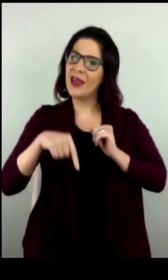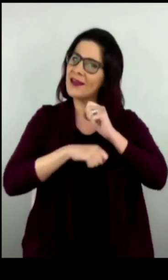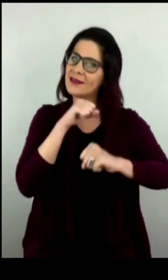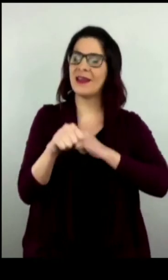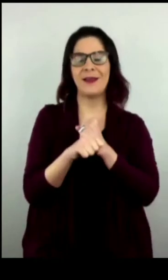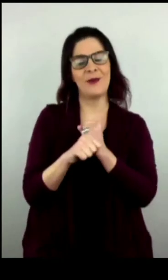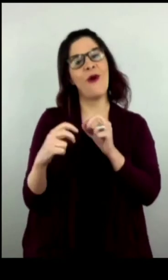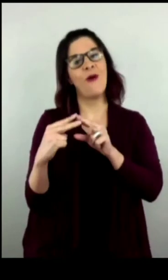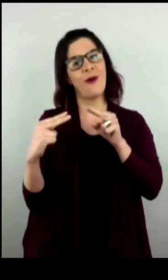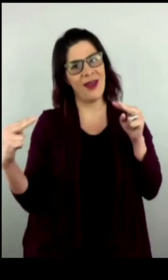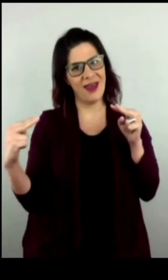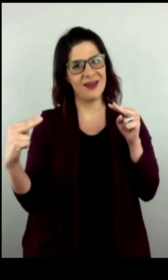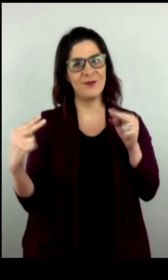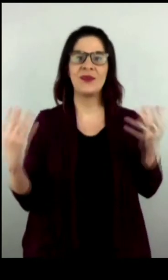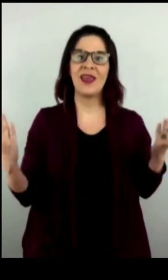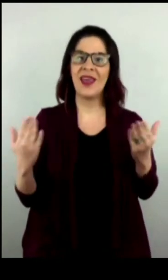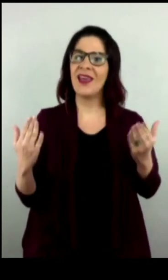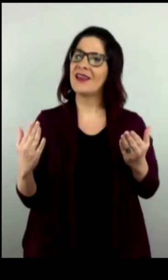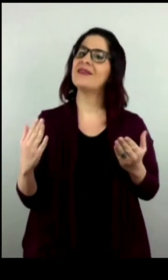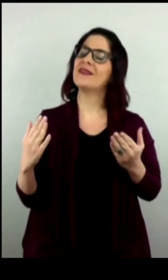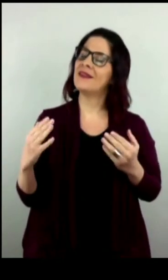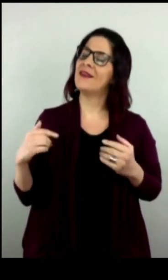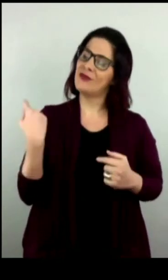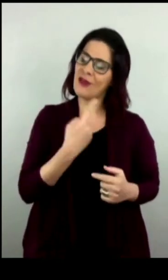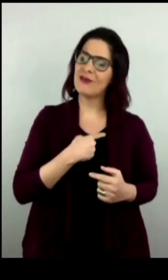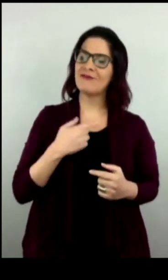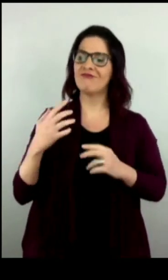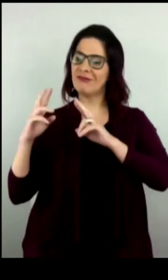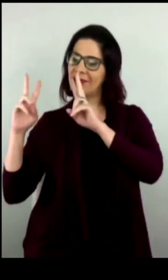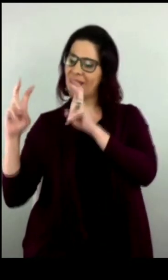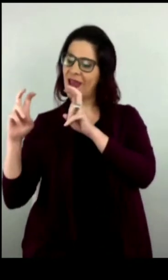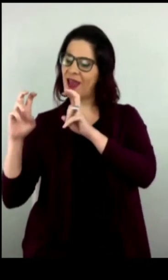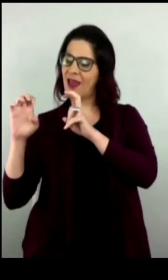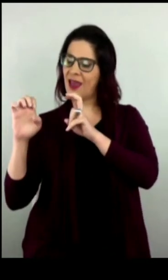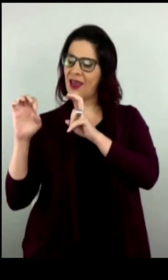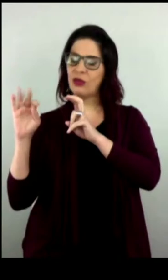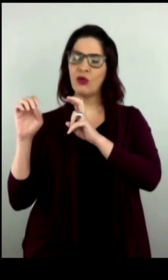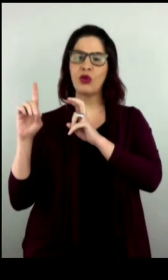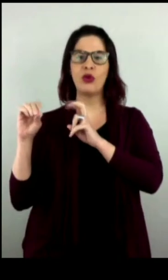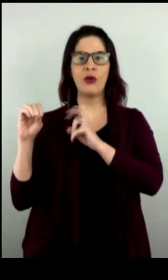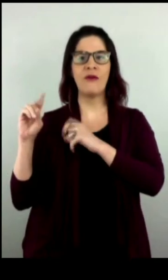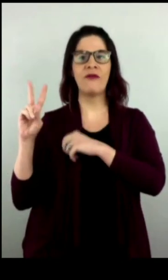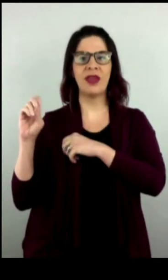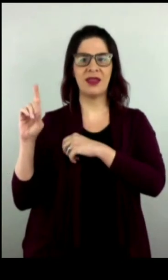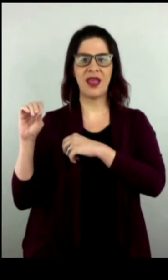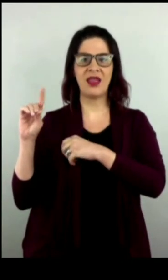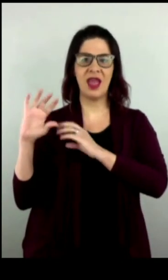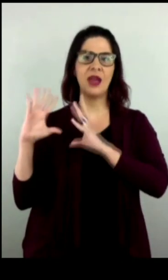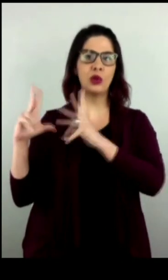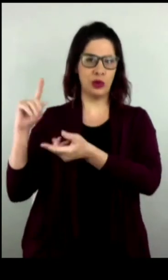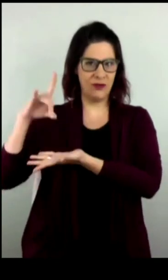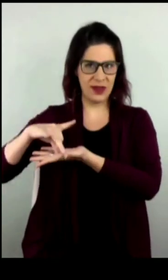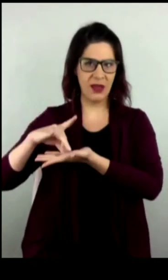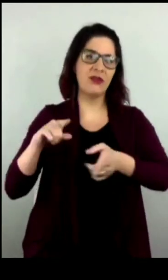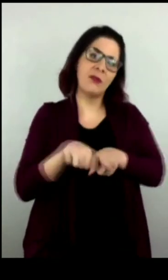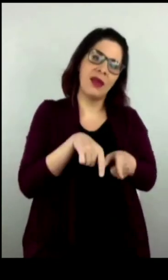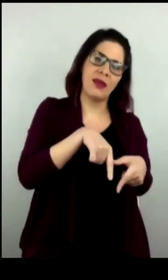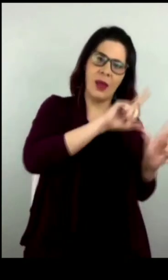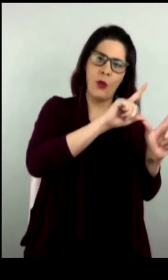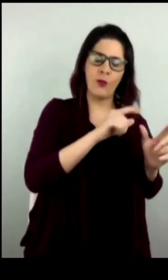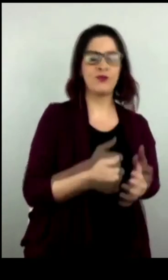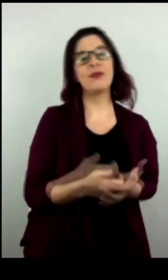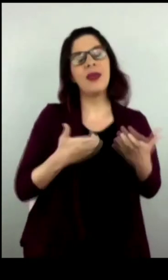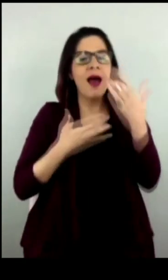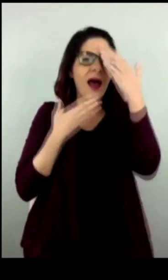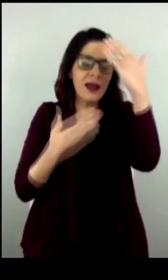Verdade e do Itaú Cultural. Eu quero começar agradecendo à equipe do Itaú Cultural, em particular a seu diretor, Eduardo Saron, por ter